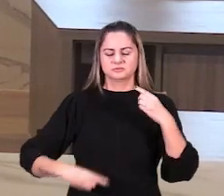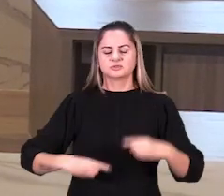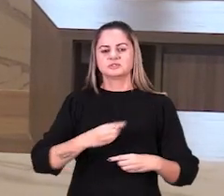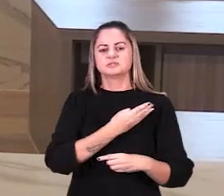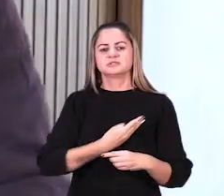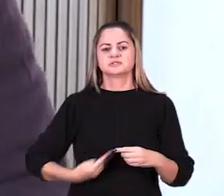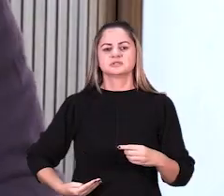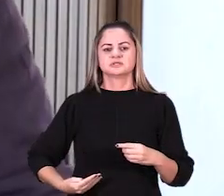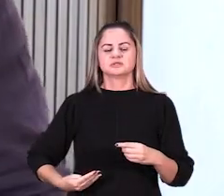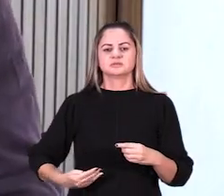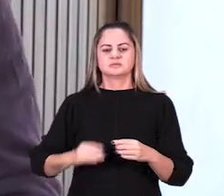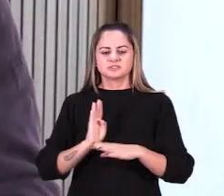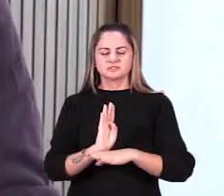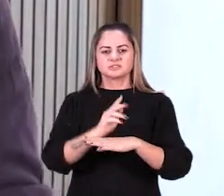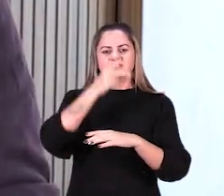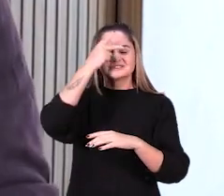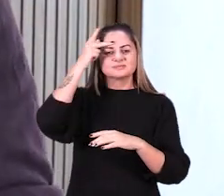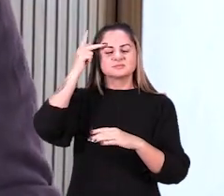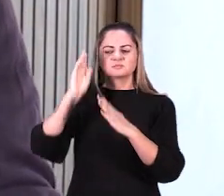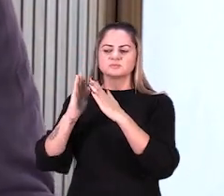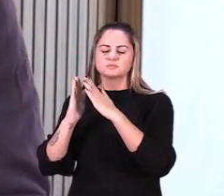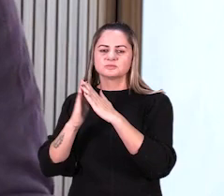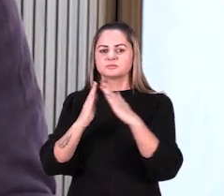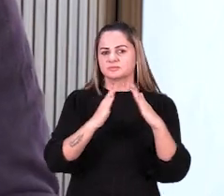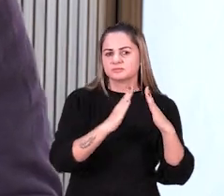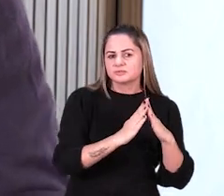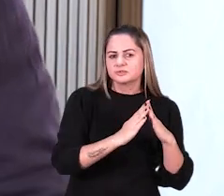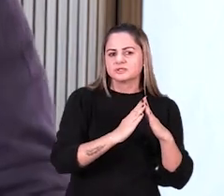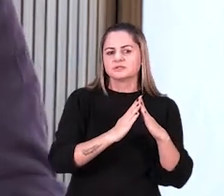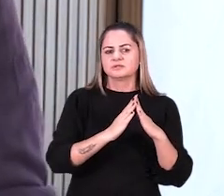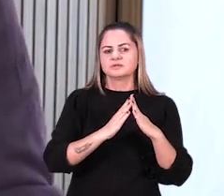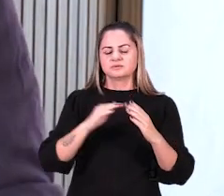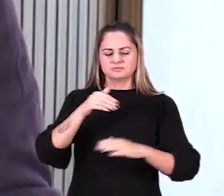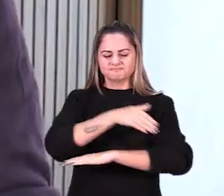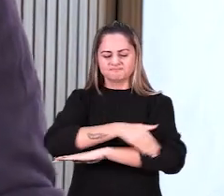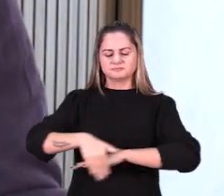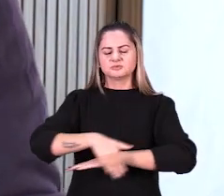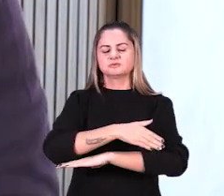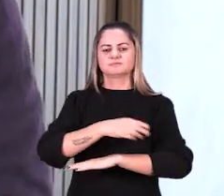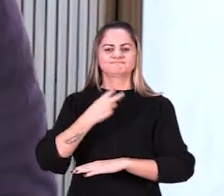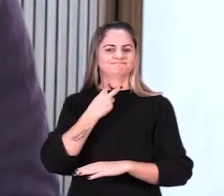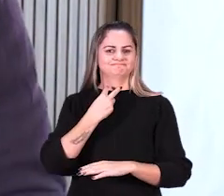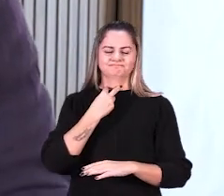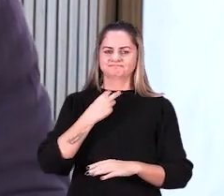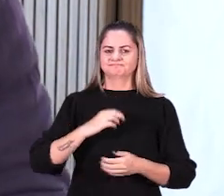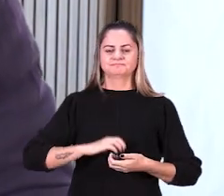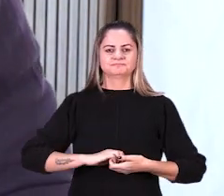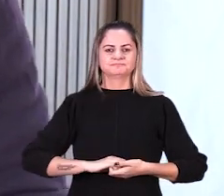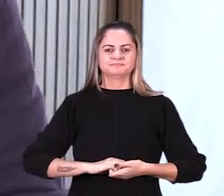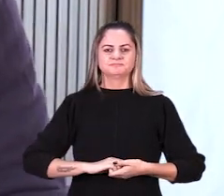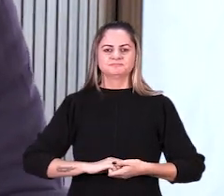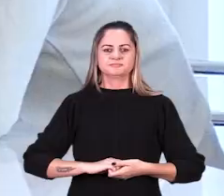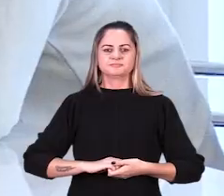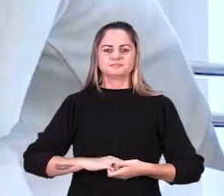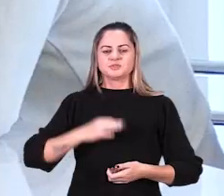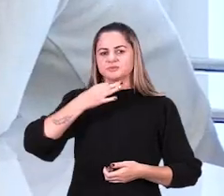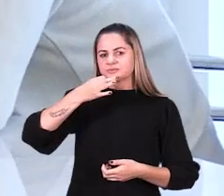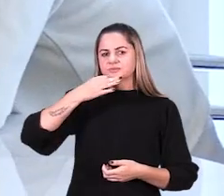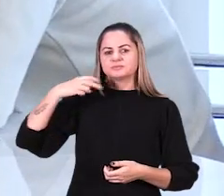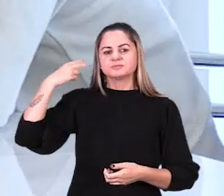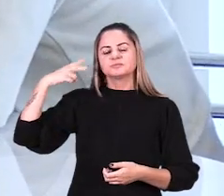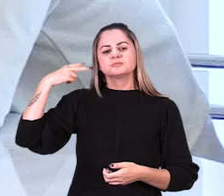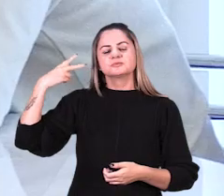políticas que consigam dar conta de auxiliar essa população para que possam sair da condição de pessoas em situação de rua. Nós